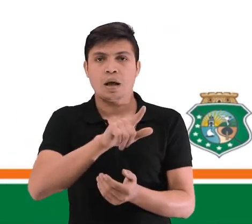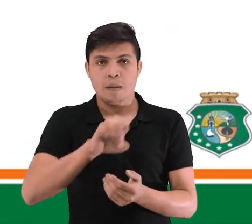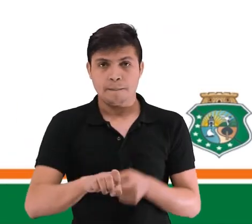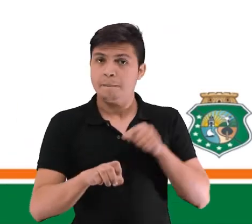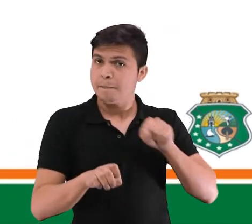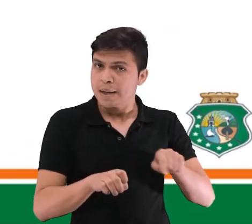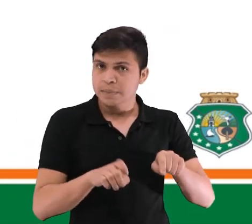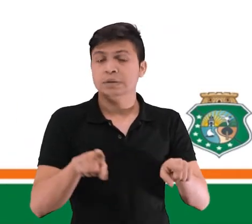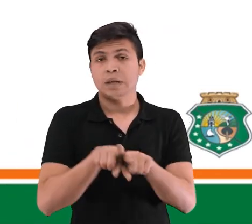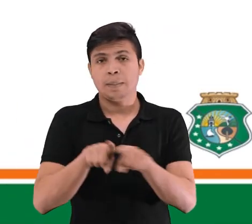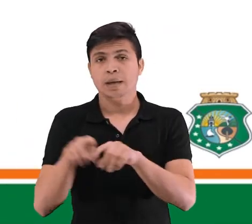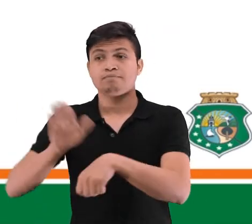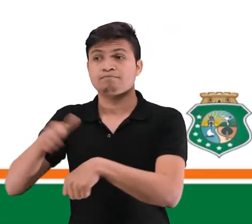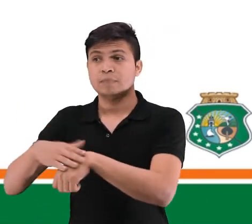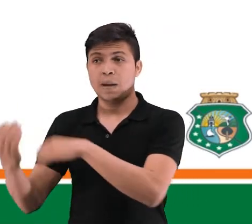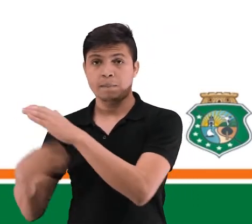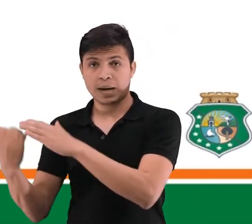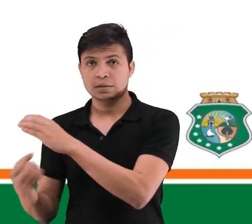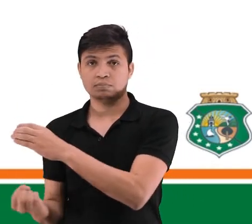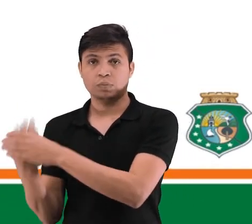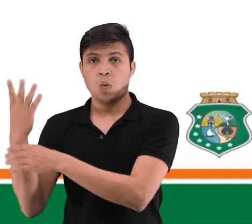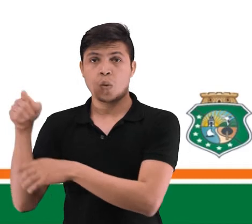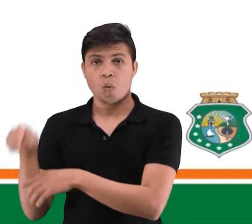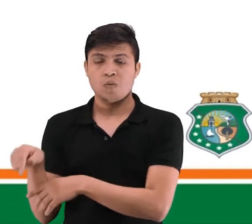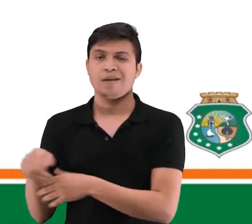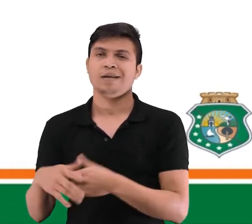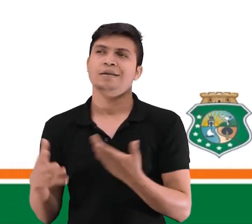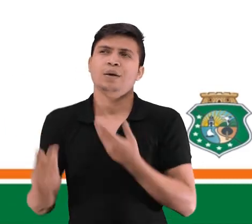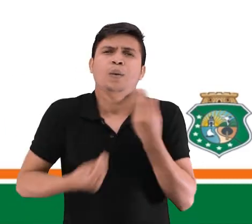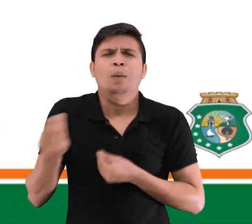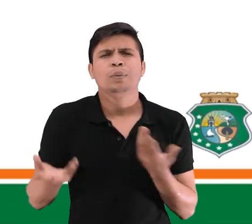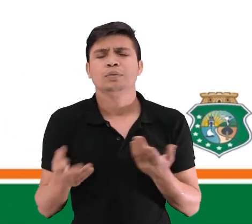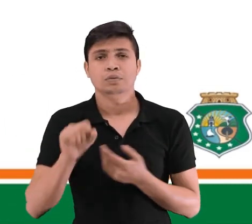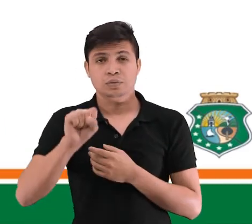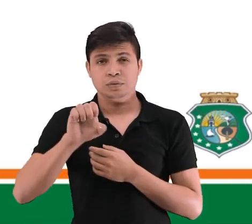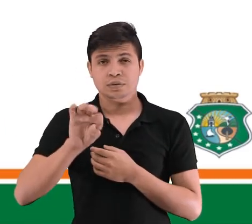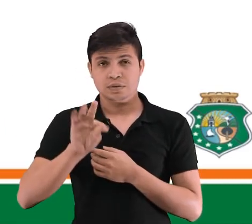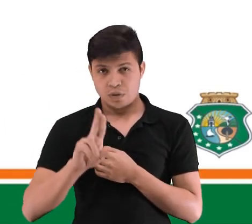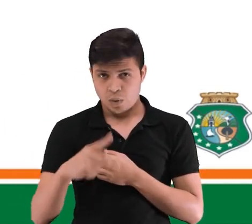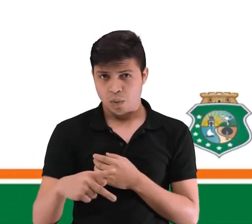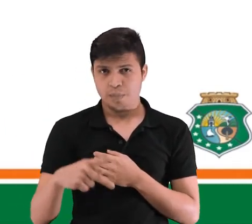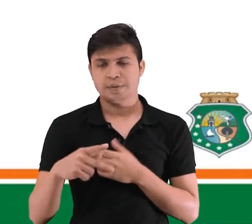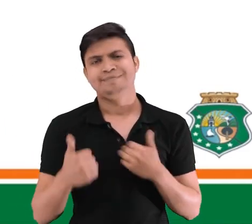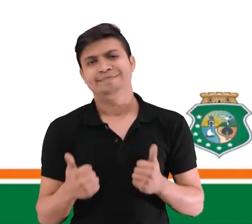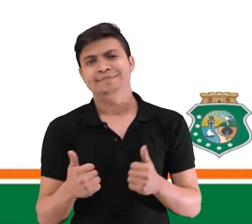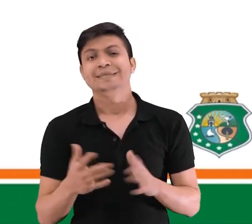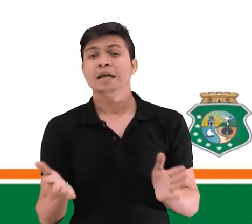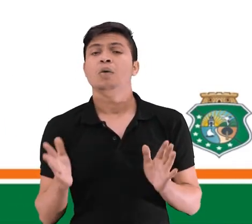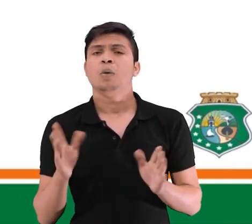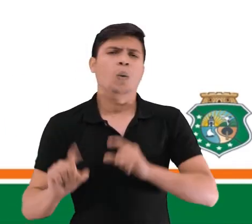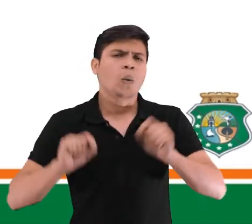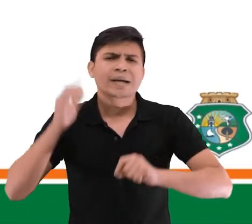do fabricante, como é que vai ser o setup. Então, o que nós entendemos com